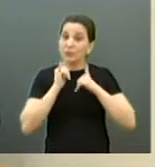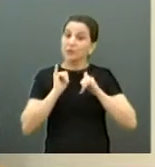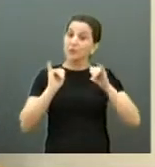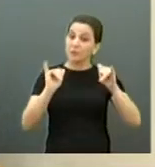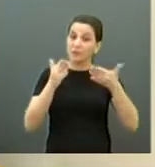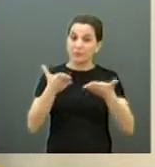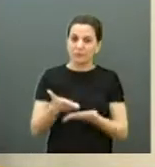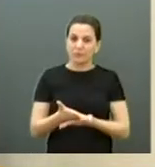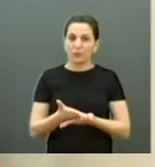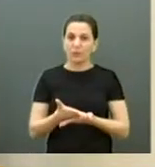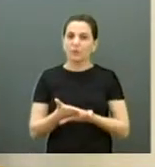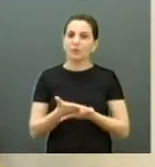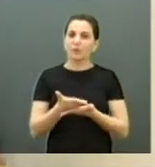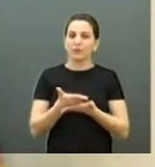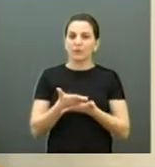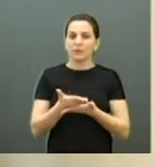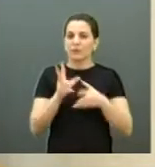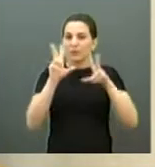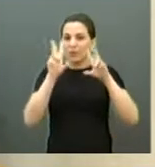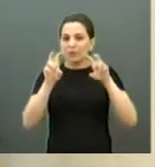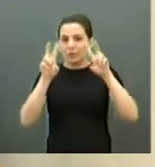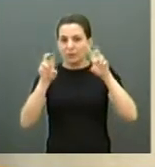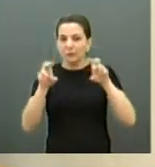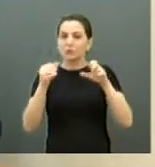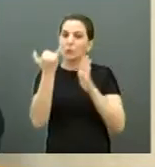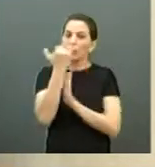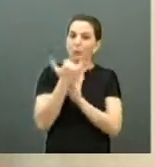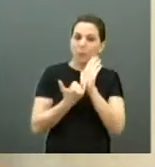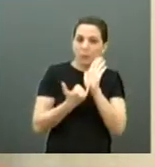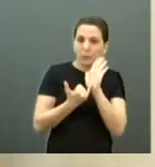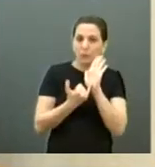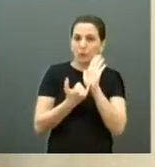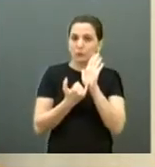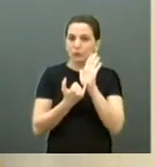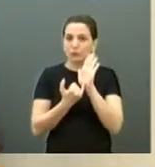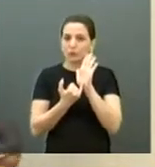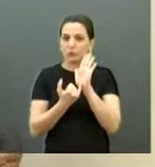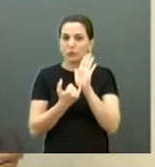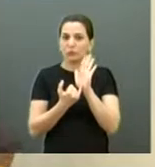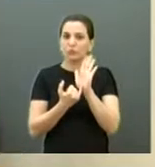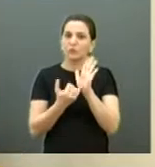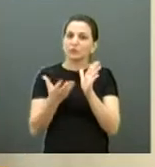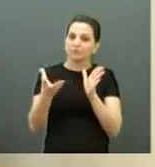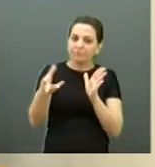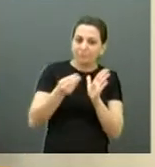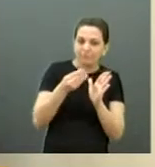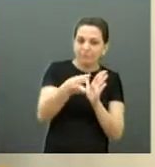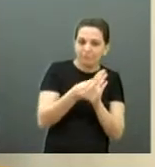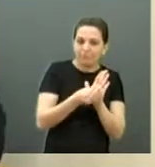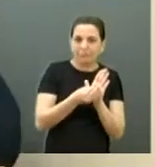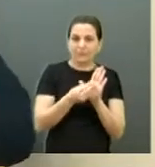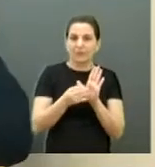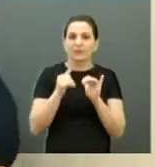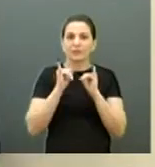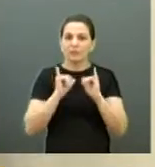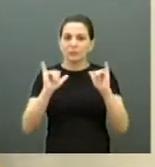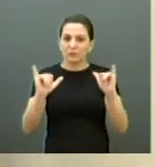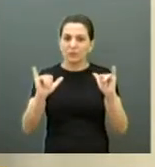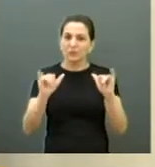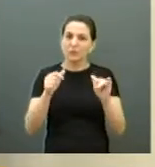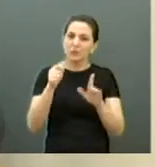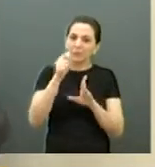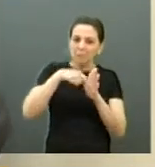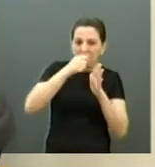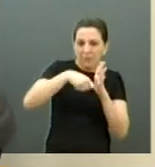em relação aos impostos que não vinham sendo recebidos sendo recolhidos a informação que nós tínhamos de alguns